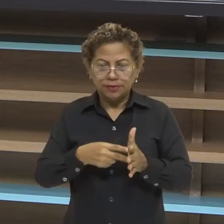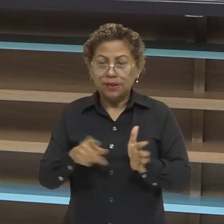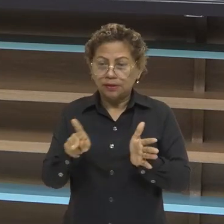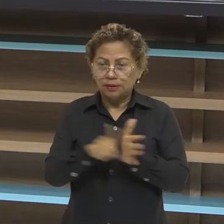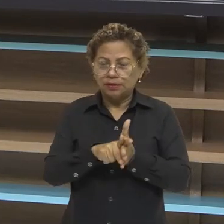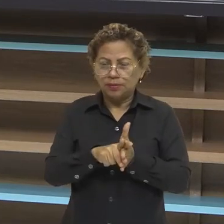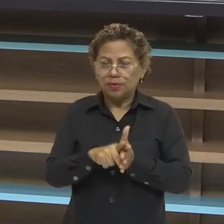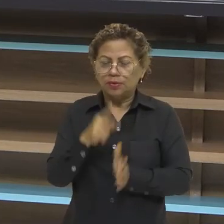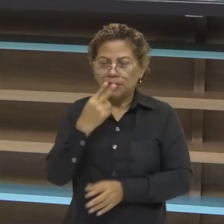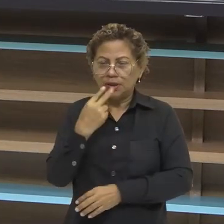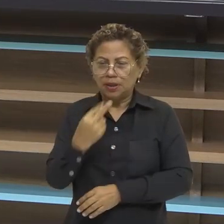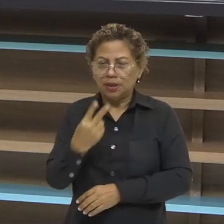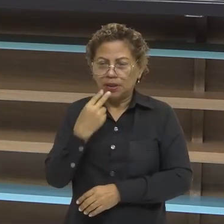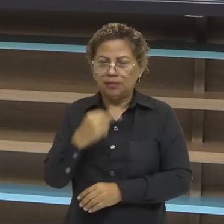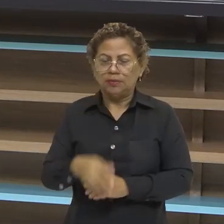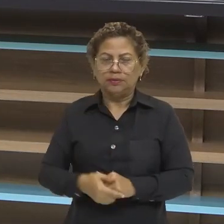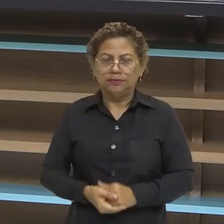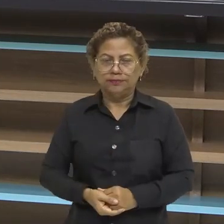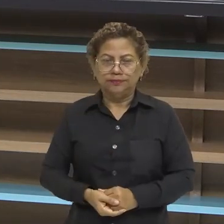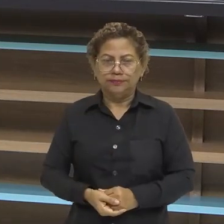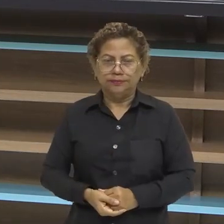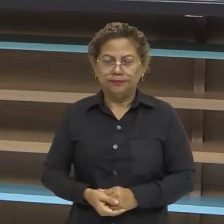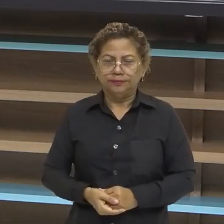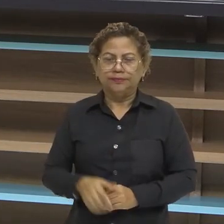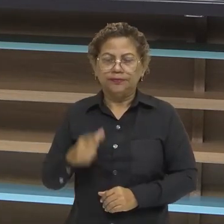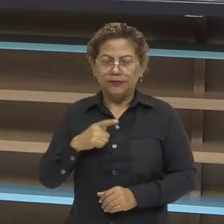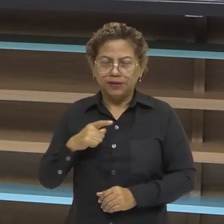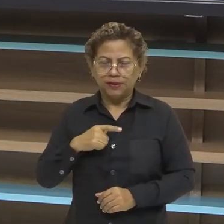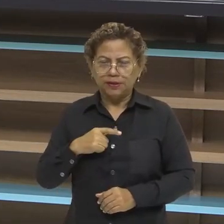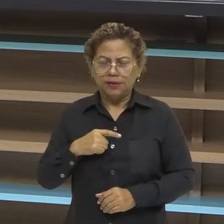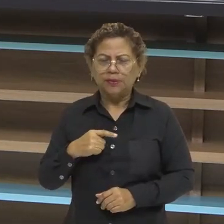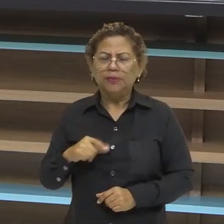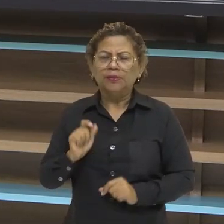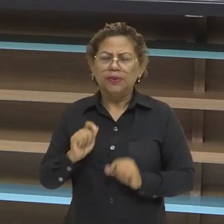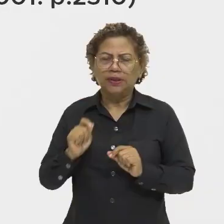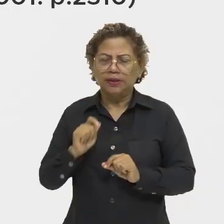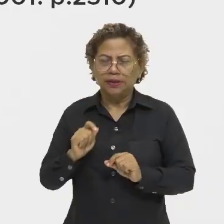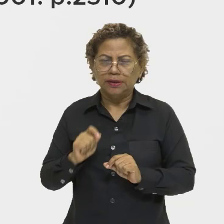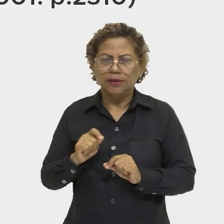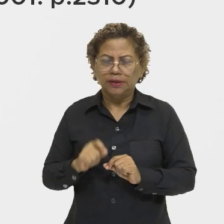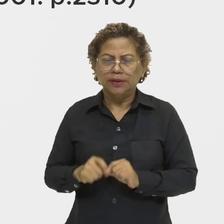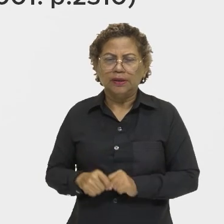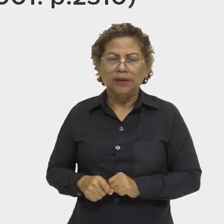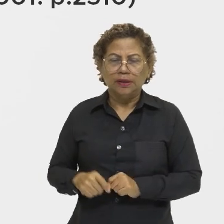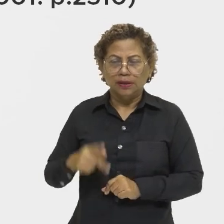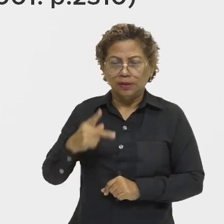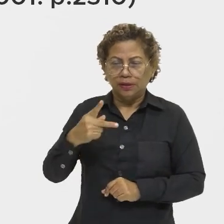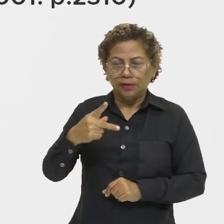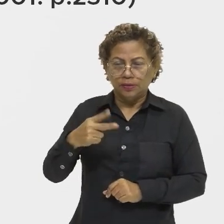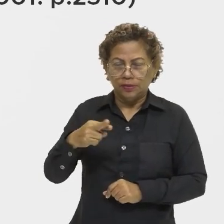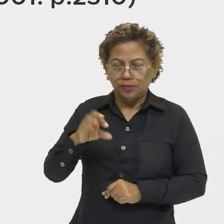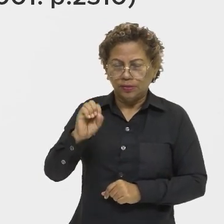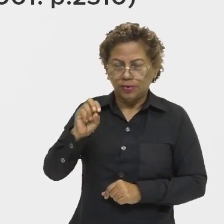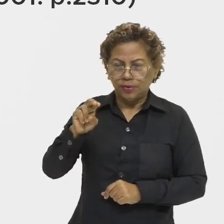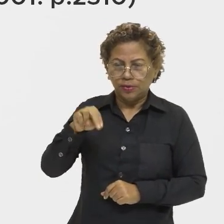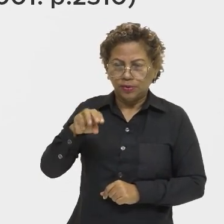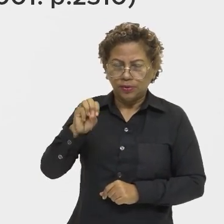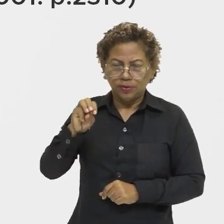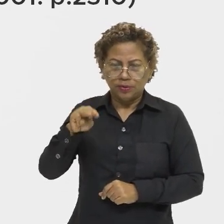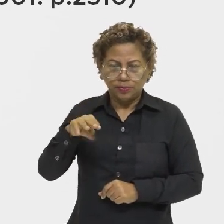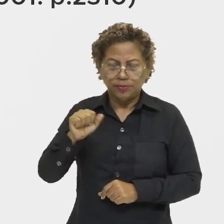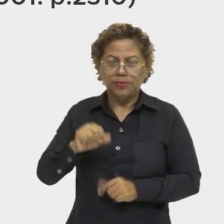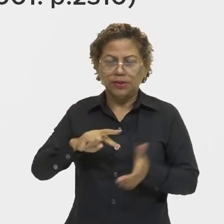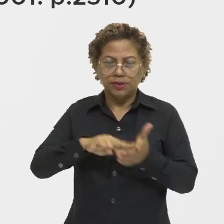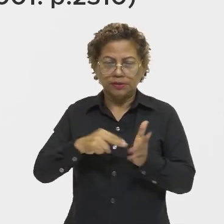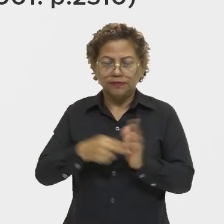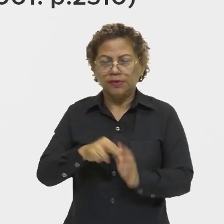língua. Né? Então, nós temos aí, por exemplo, o pronome. O que significa o pronome? O pronome é a palavra que representa um